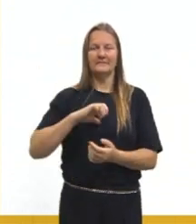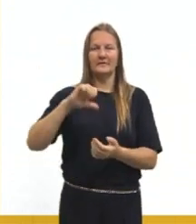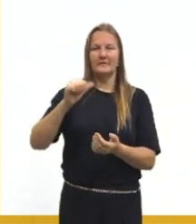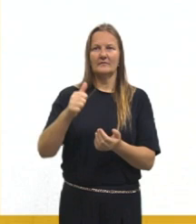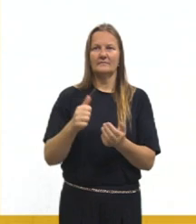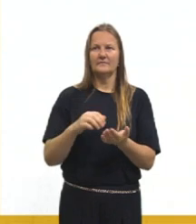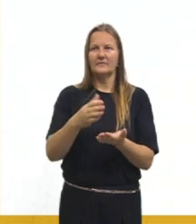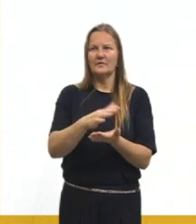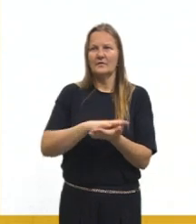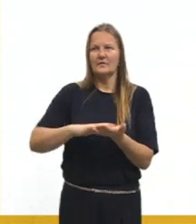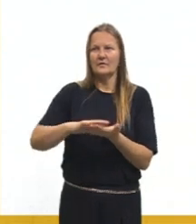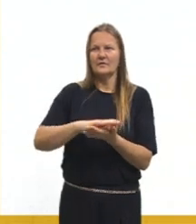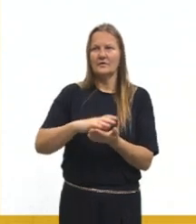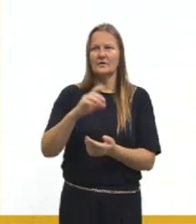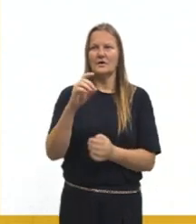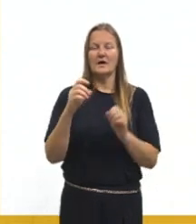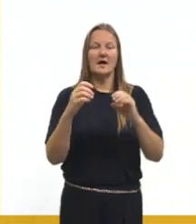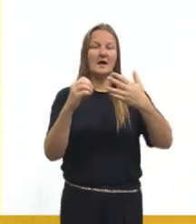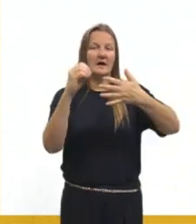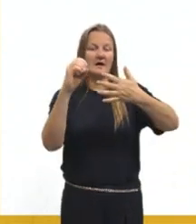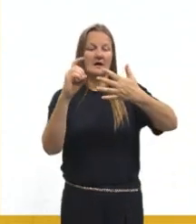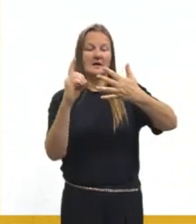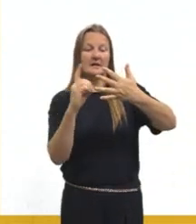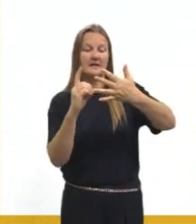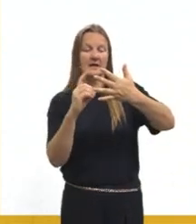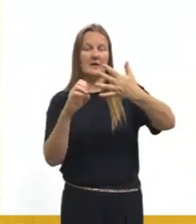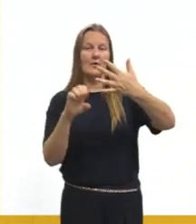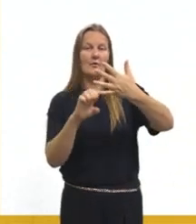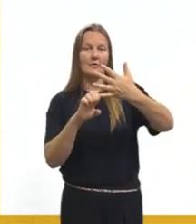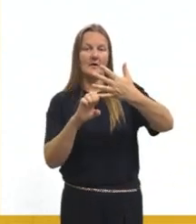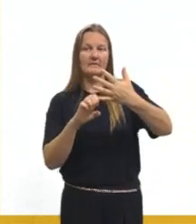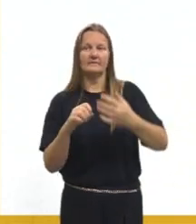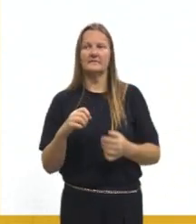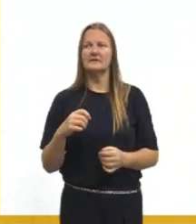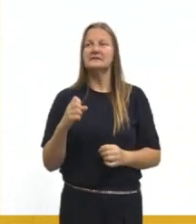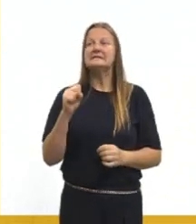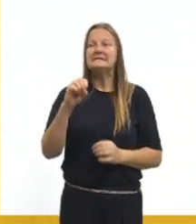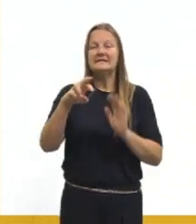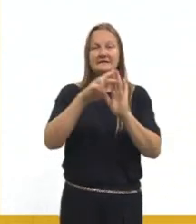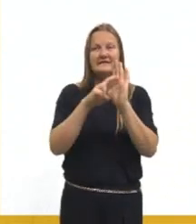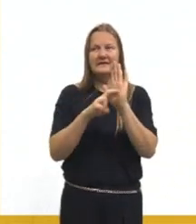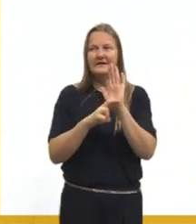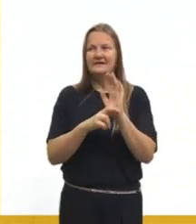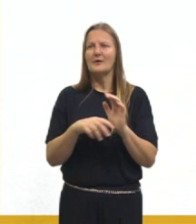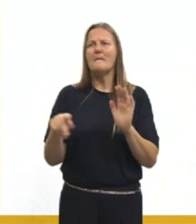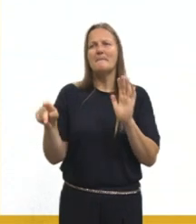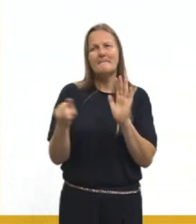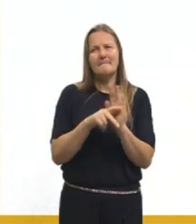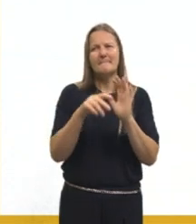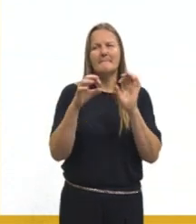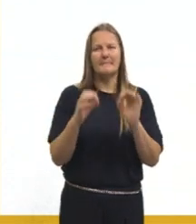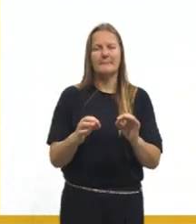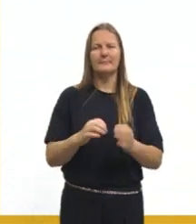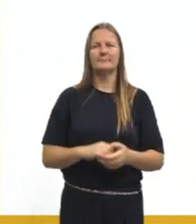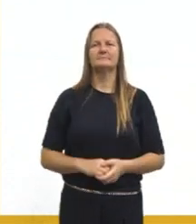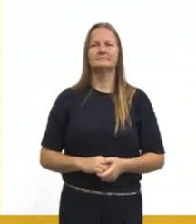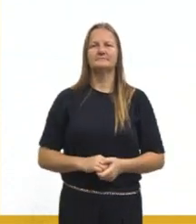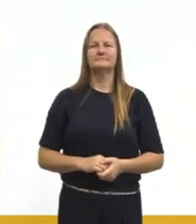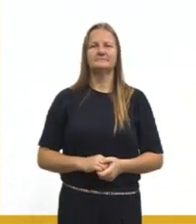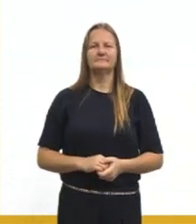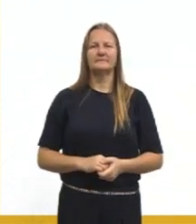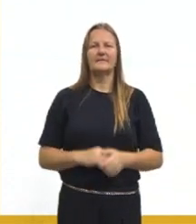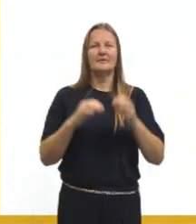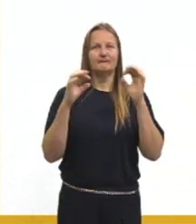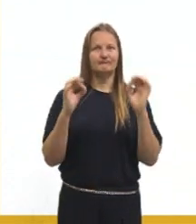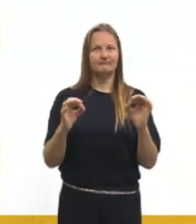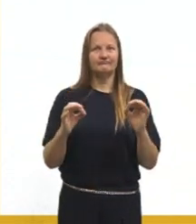poderiam ser né seriam a letra d ou a letra E se a gente usar a regra da mão direita a gente consegue saber exatamente qual delas que vai ser